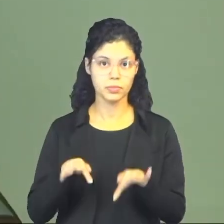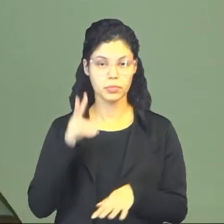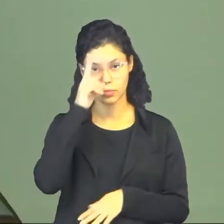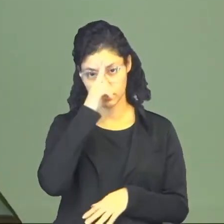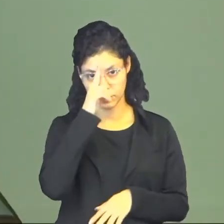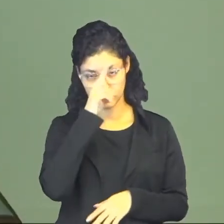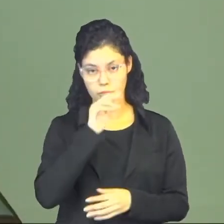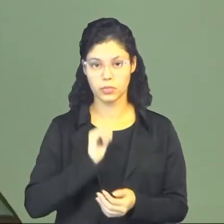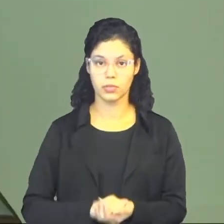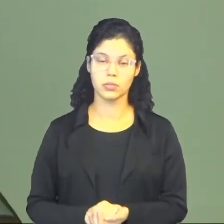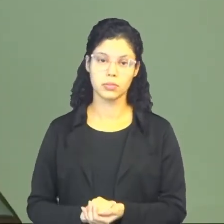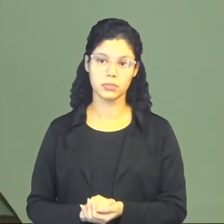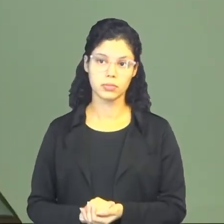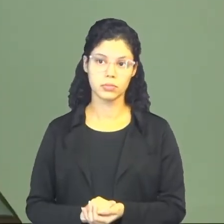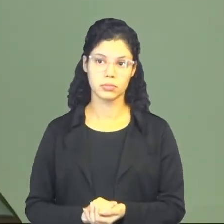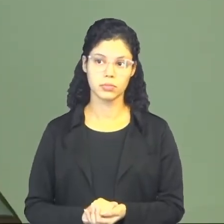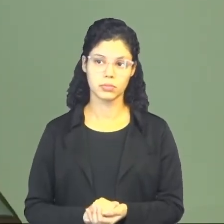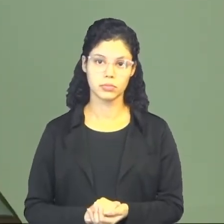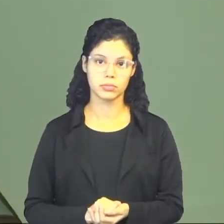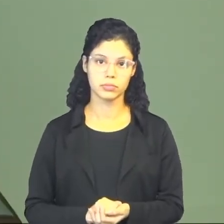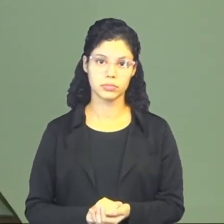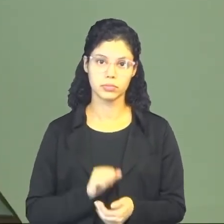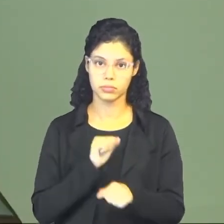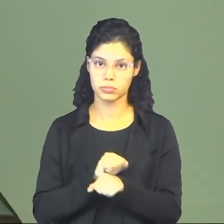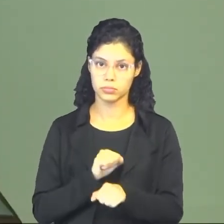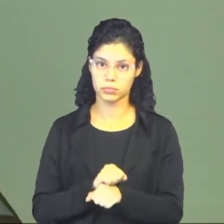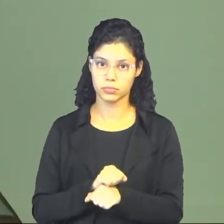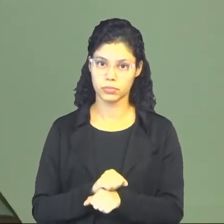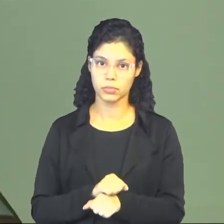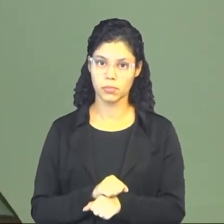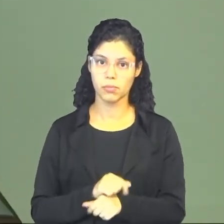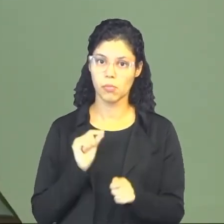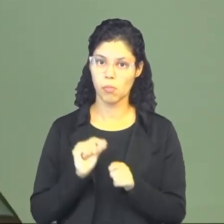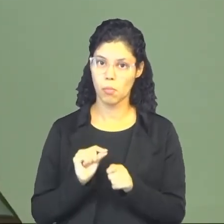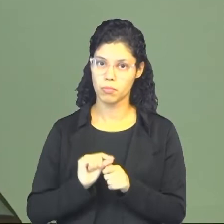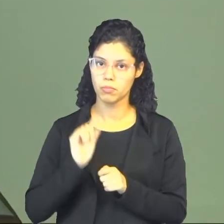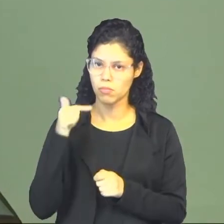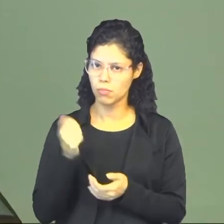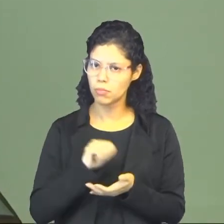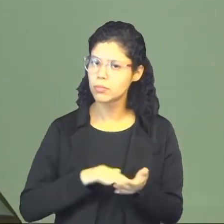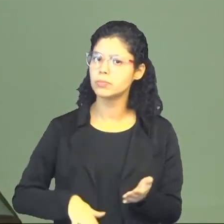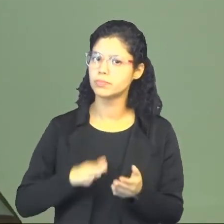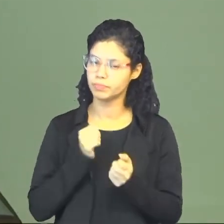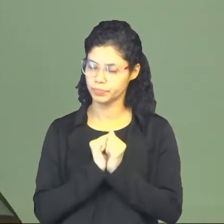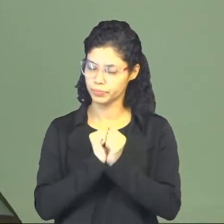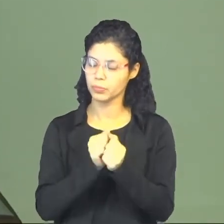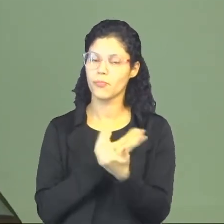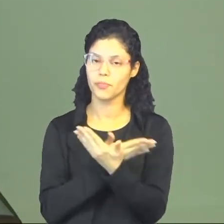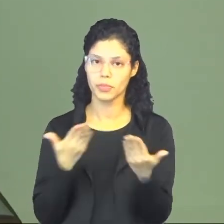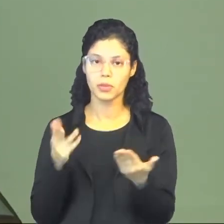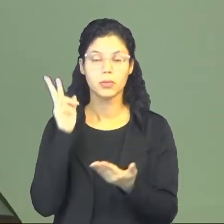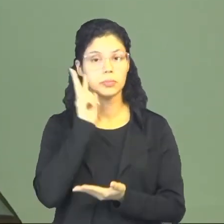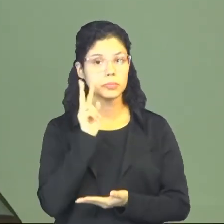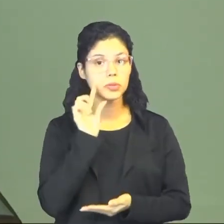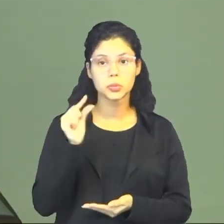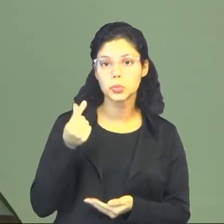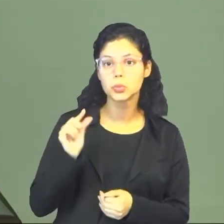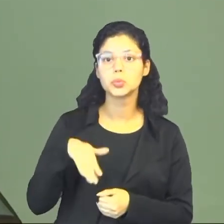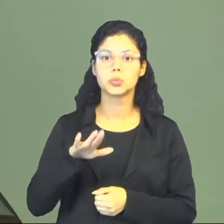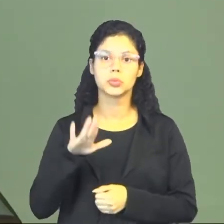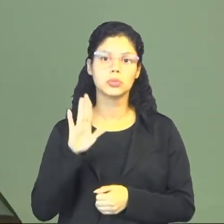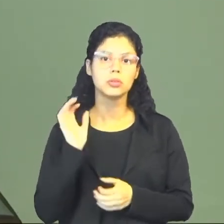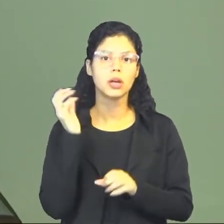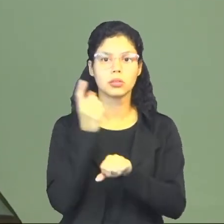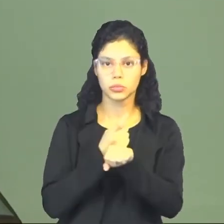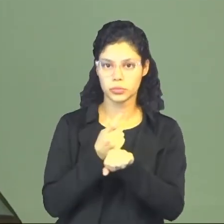lembrando né nós paramos por aí eu vou fazer para outras atividades com vocês aqui para lembrar um pouco mais